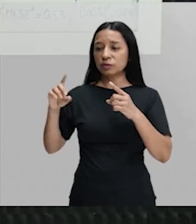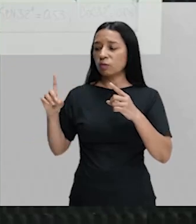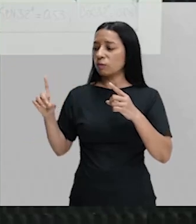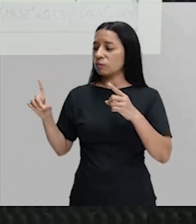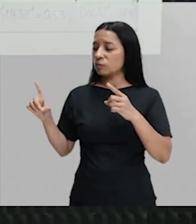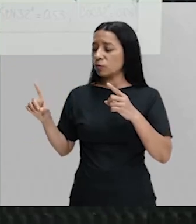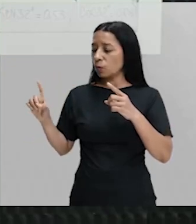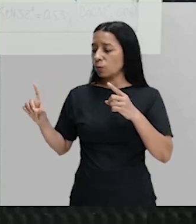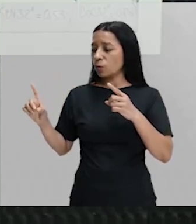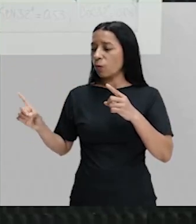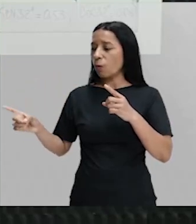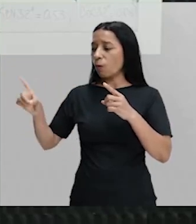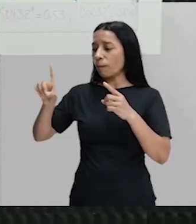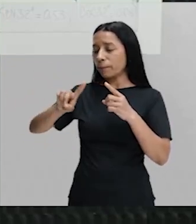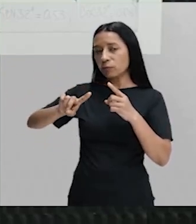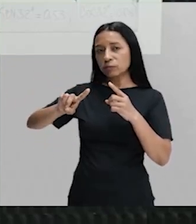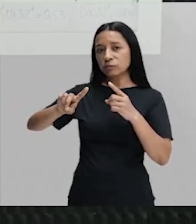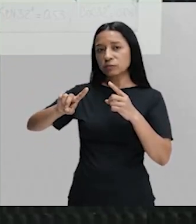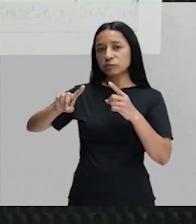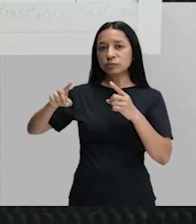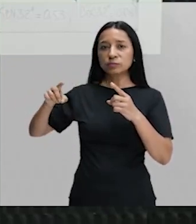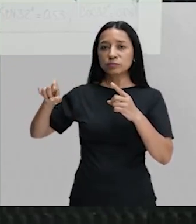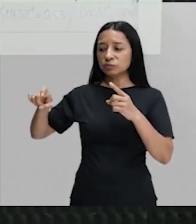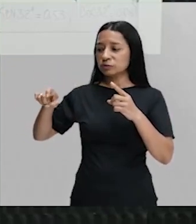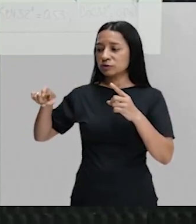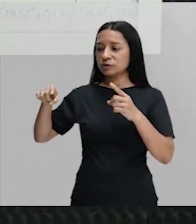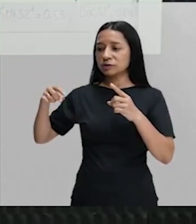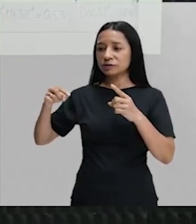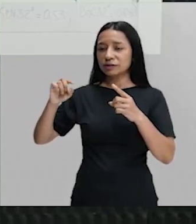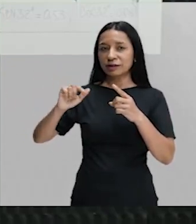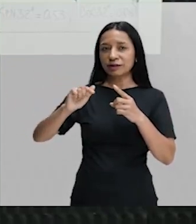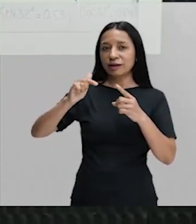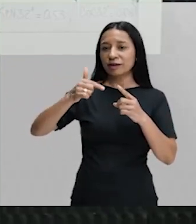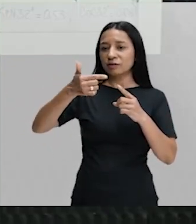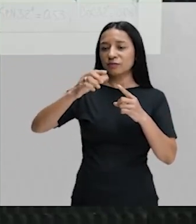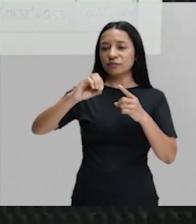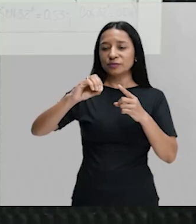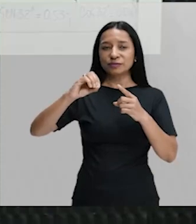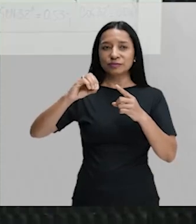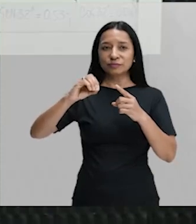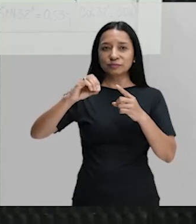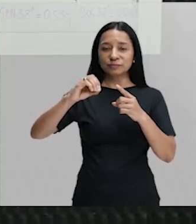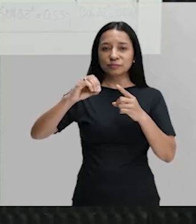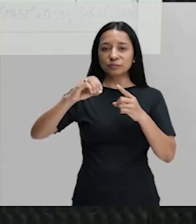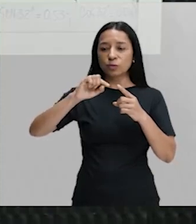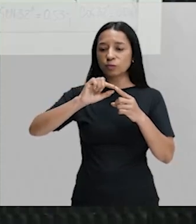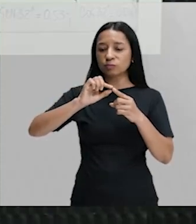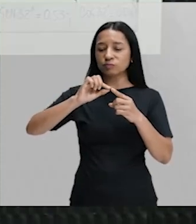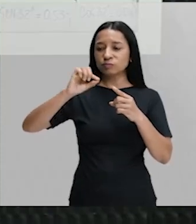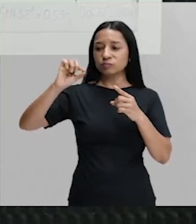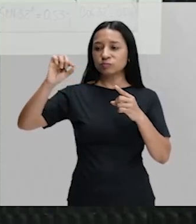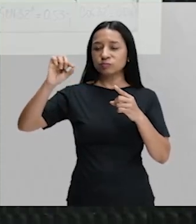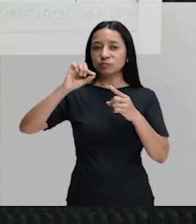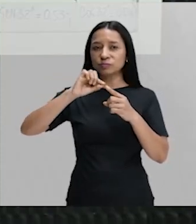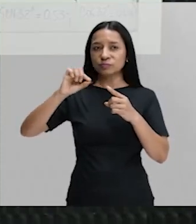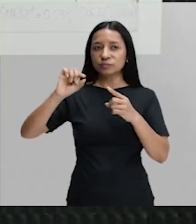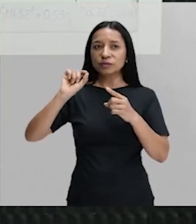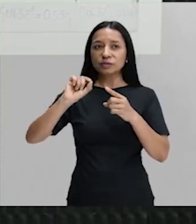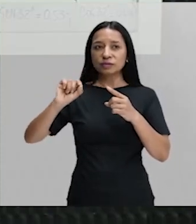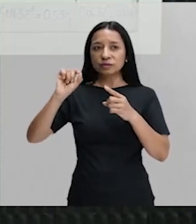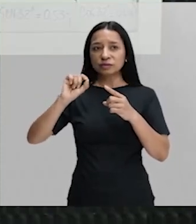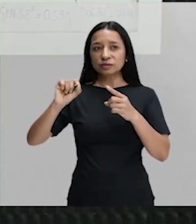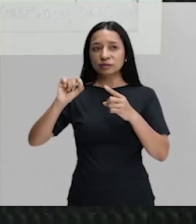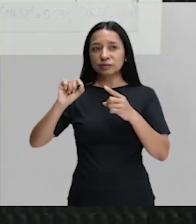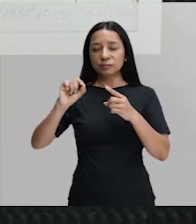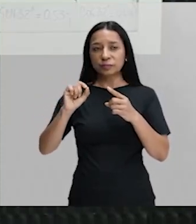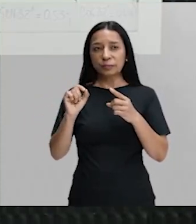Certo? Seno de 32 vai ser igual a x sobre 20. Ora, quem é esse